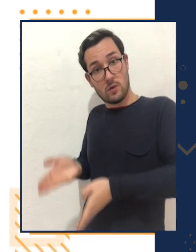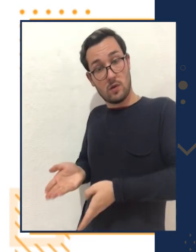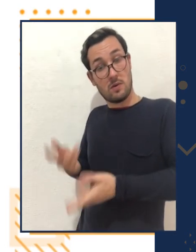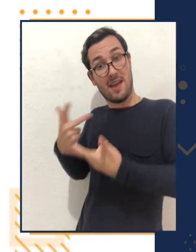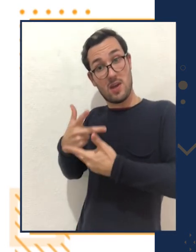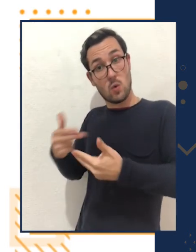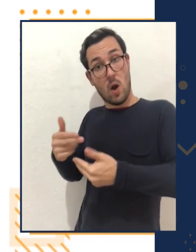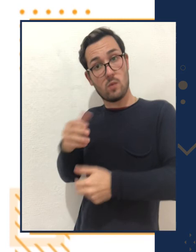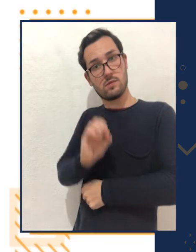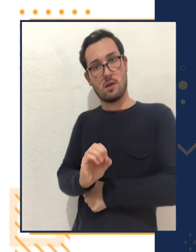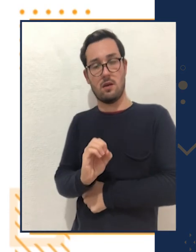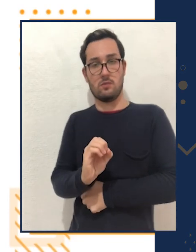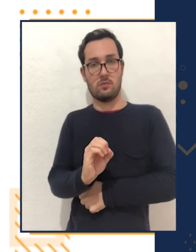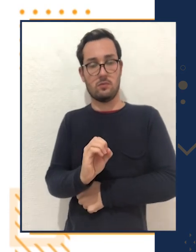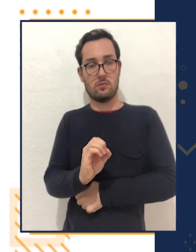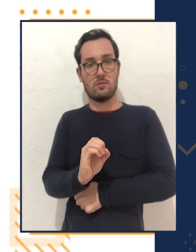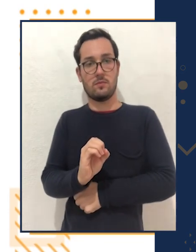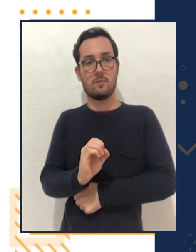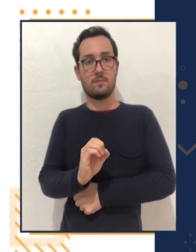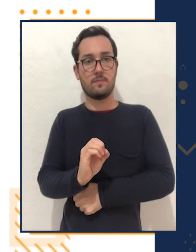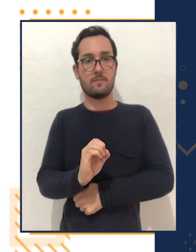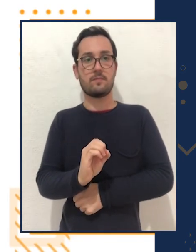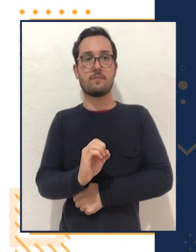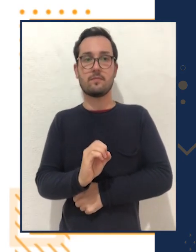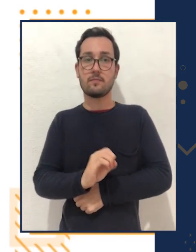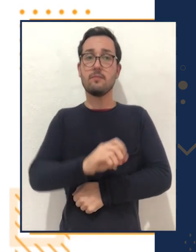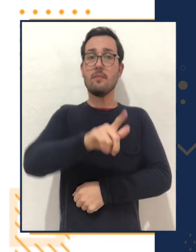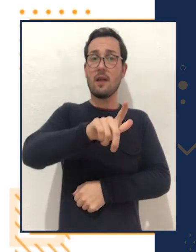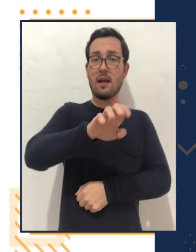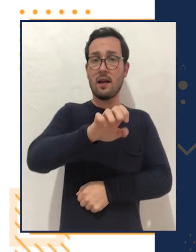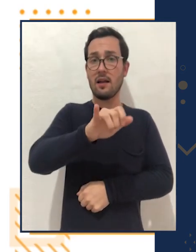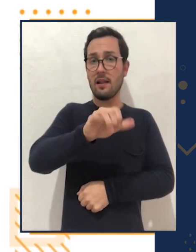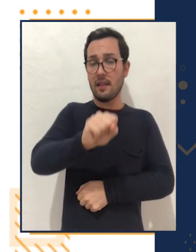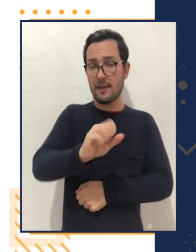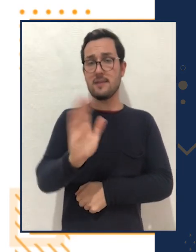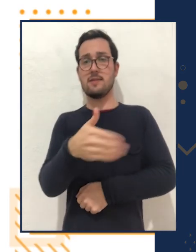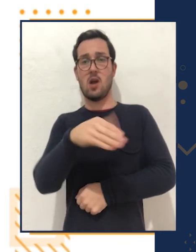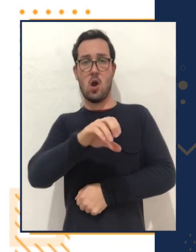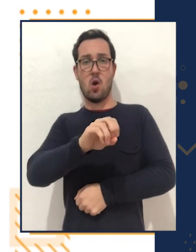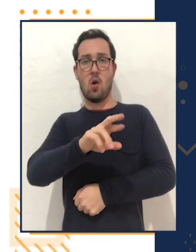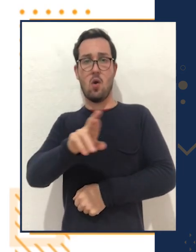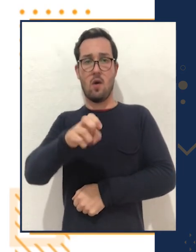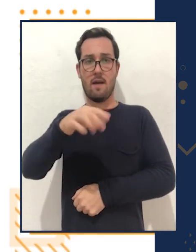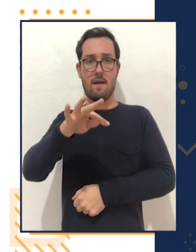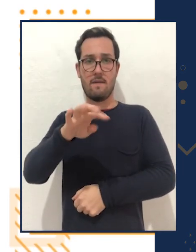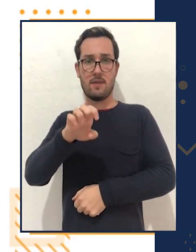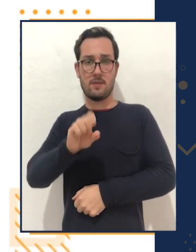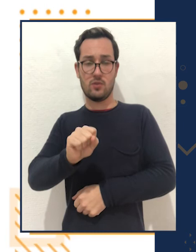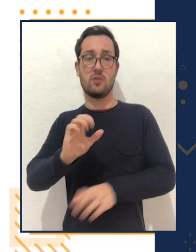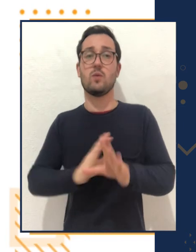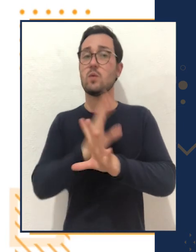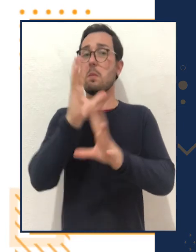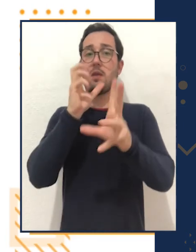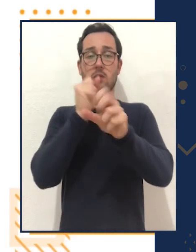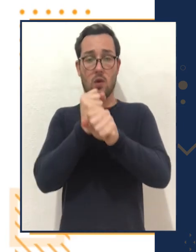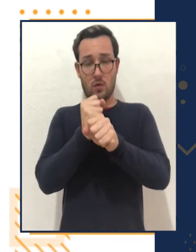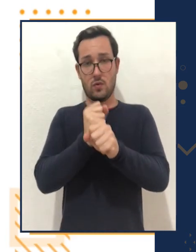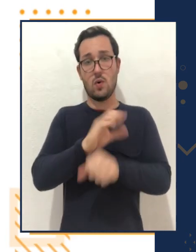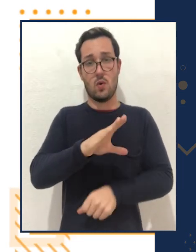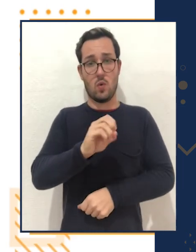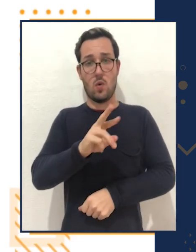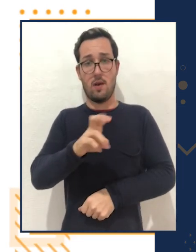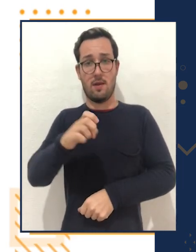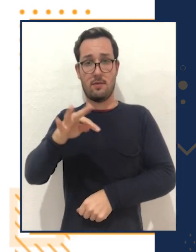certo? Bom, e a lei de Kirchhoff para as tensões, então também considerada como lei das malhas.